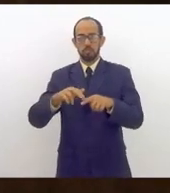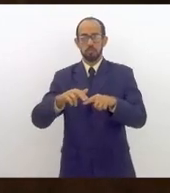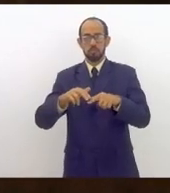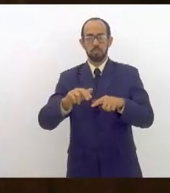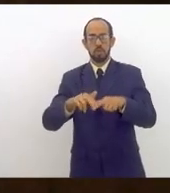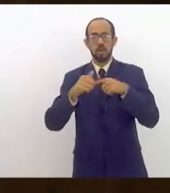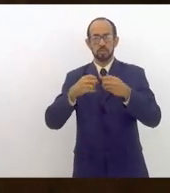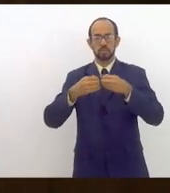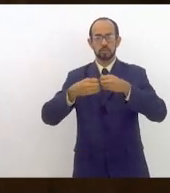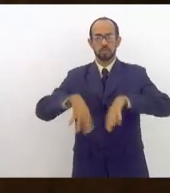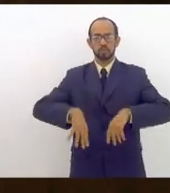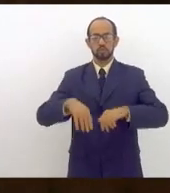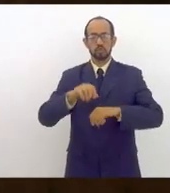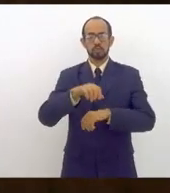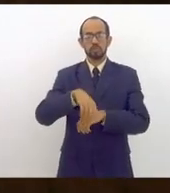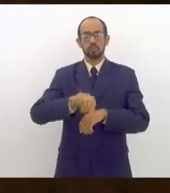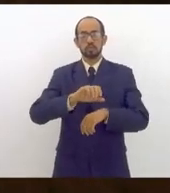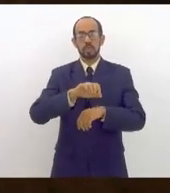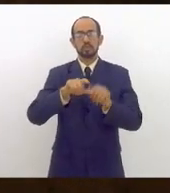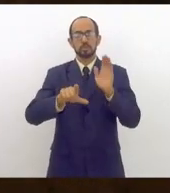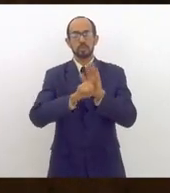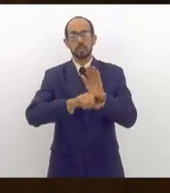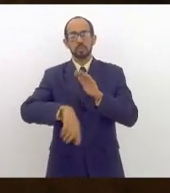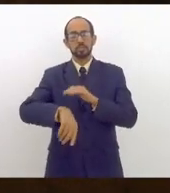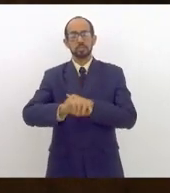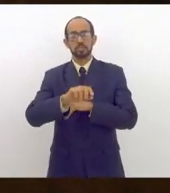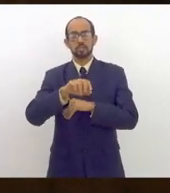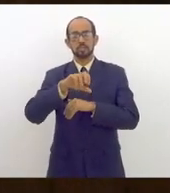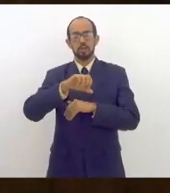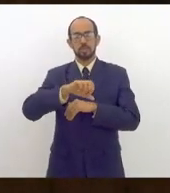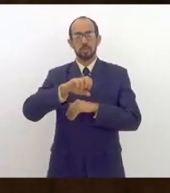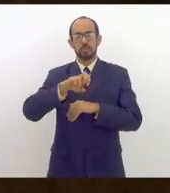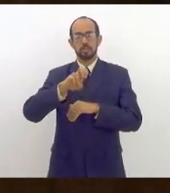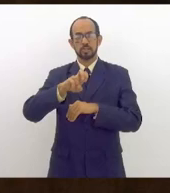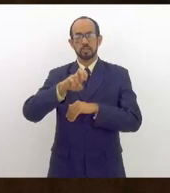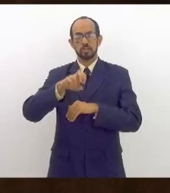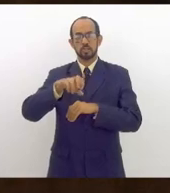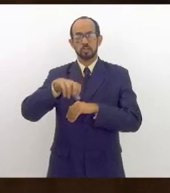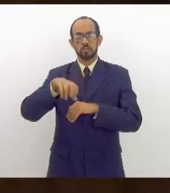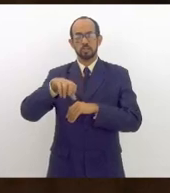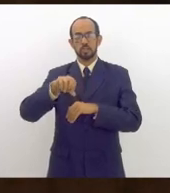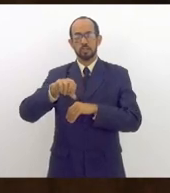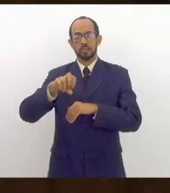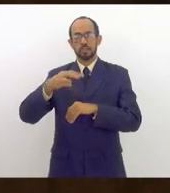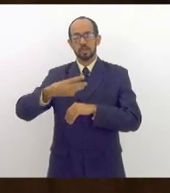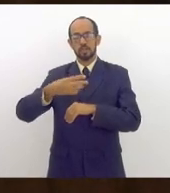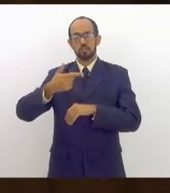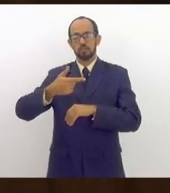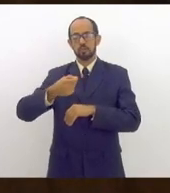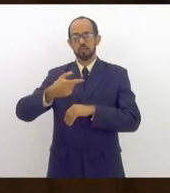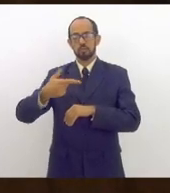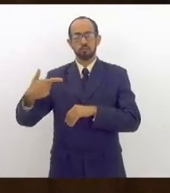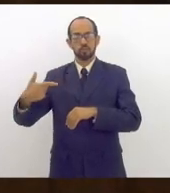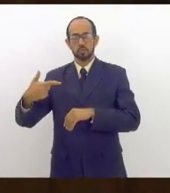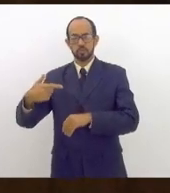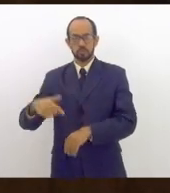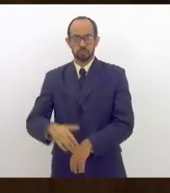leis 93, 77 de 2021, 95, 93 de 2022.